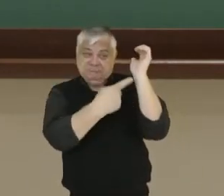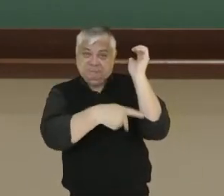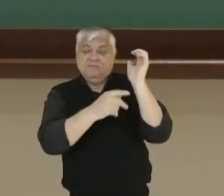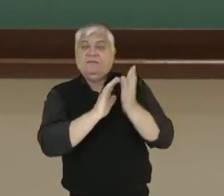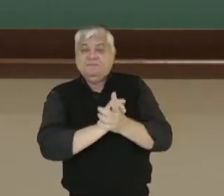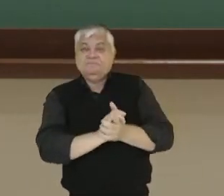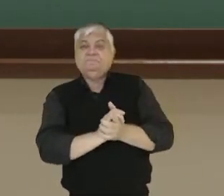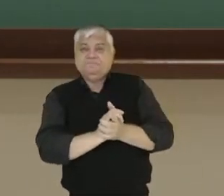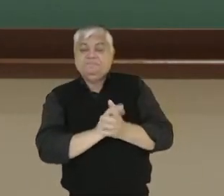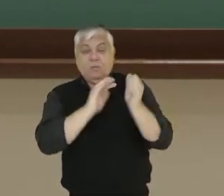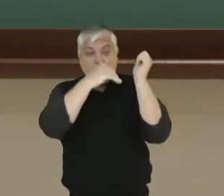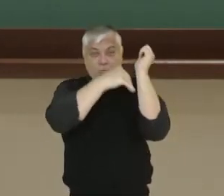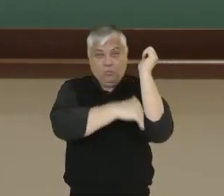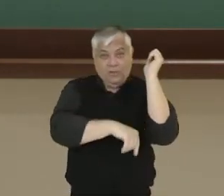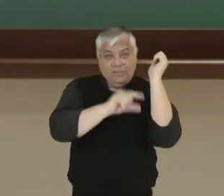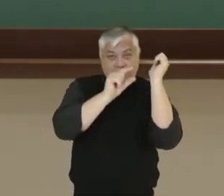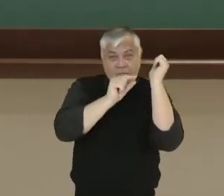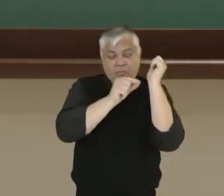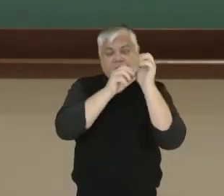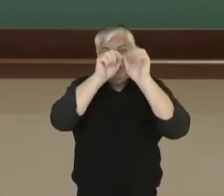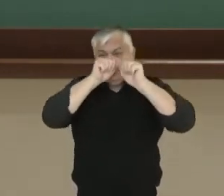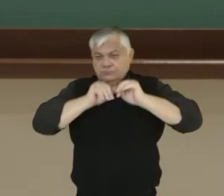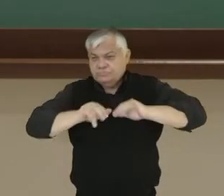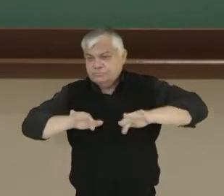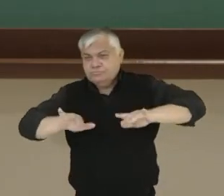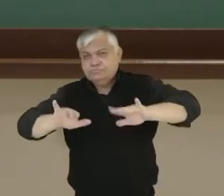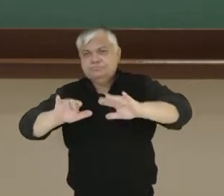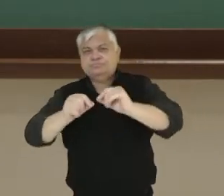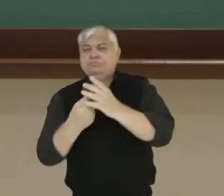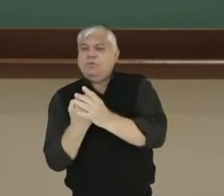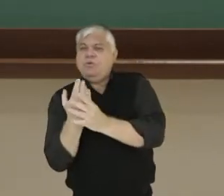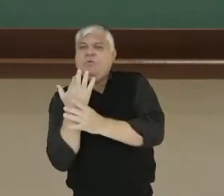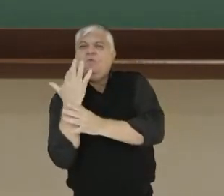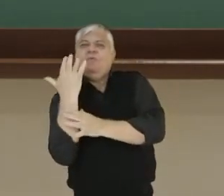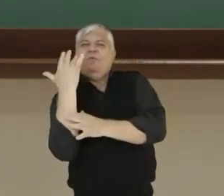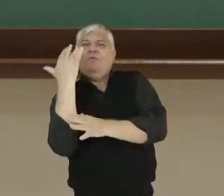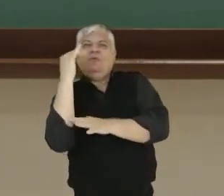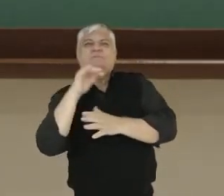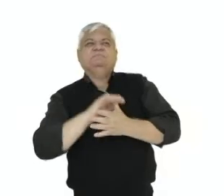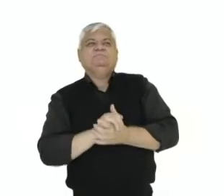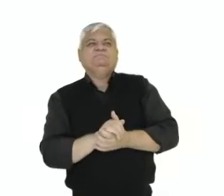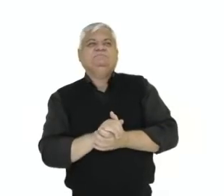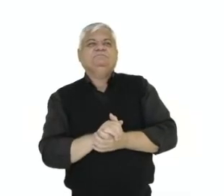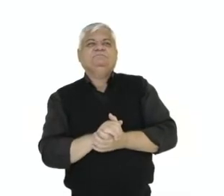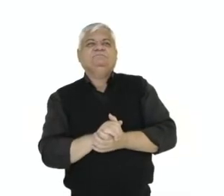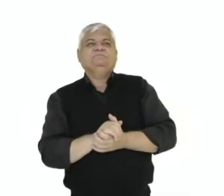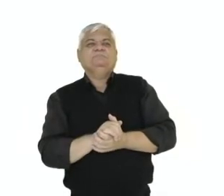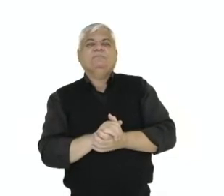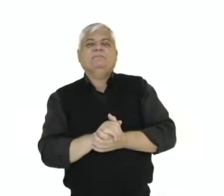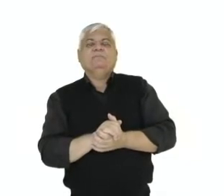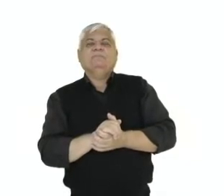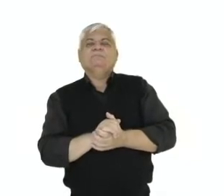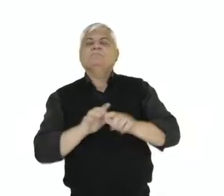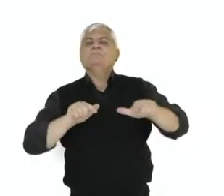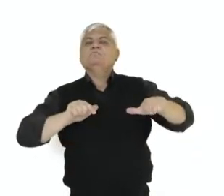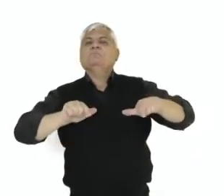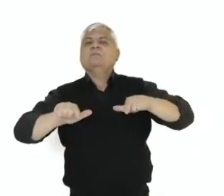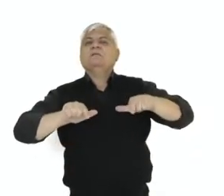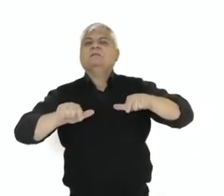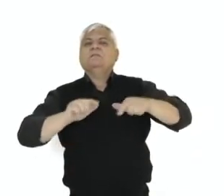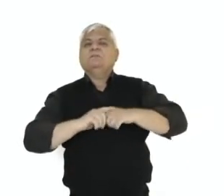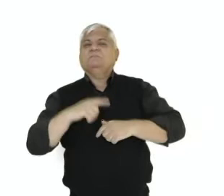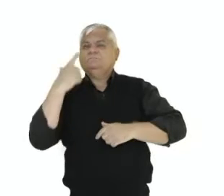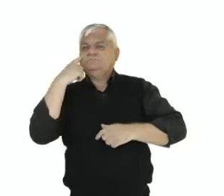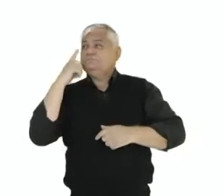parte armazenada e uma outra utilizada pela própria plantinha. Ok, queridos? Vamos falar um pouquinho sobre trabalho, né? Veja o cara